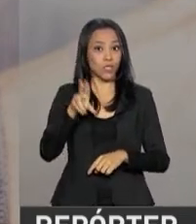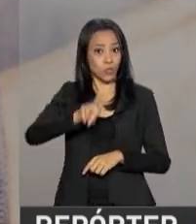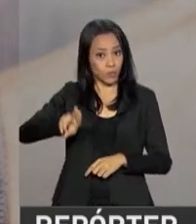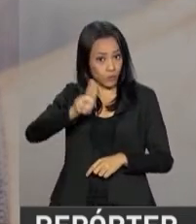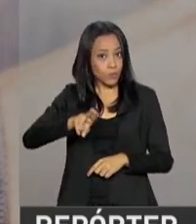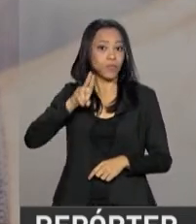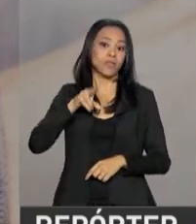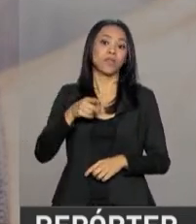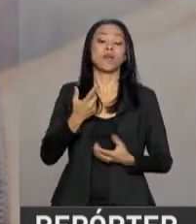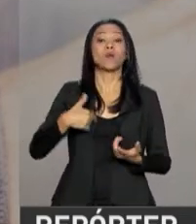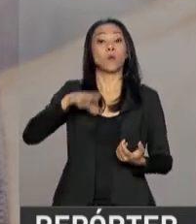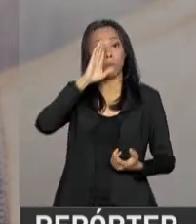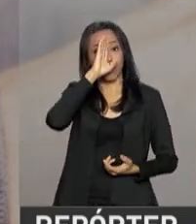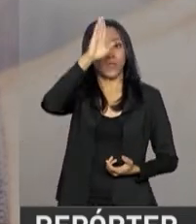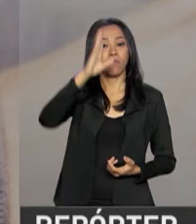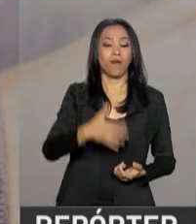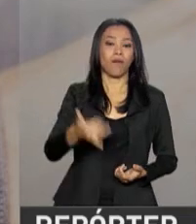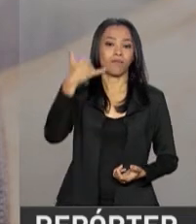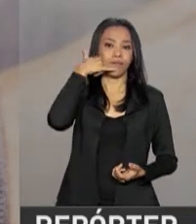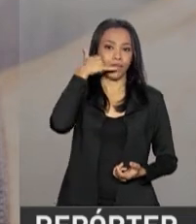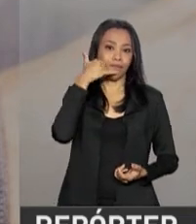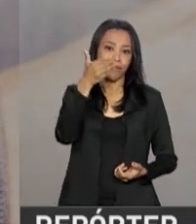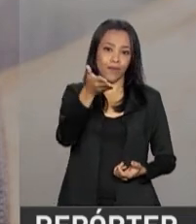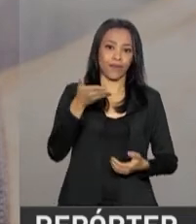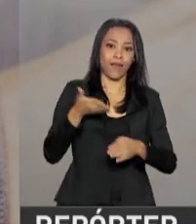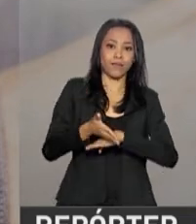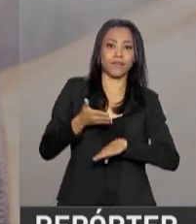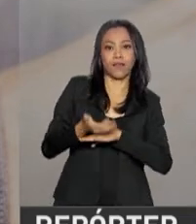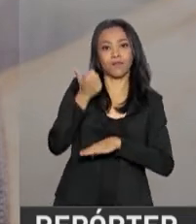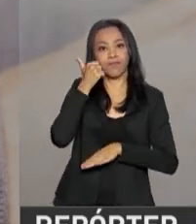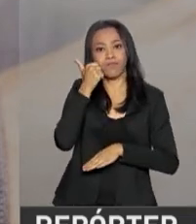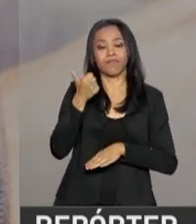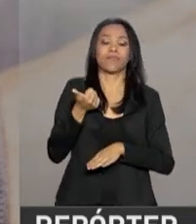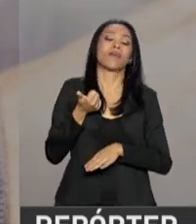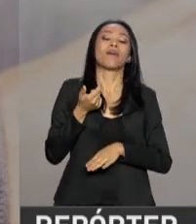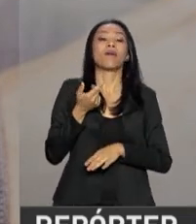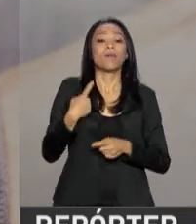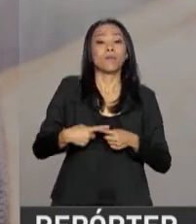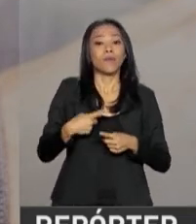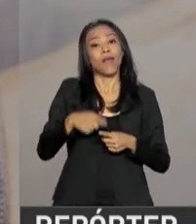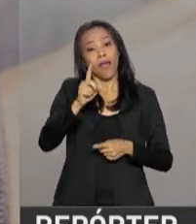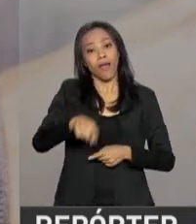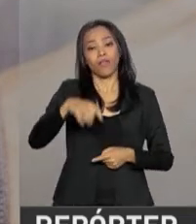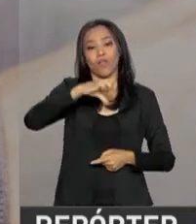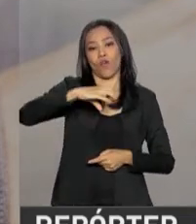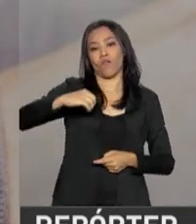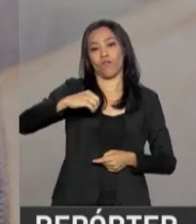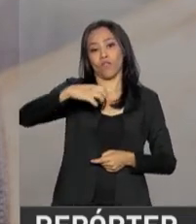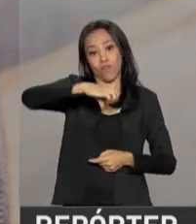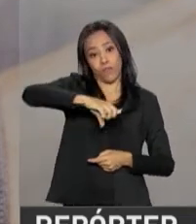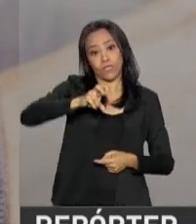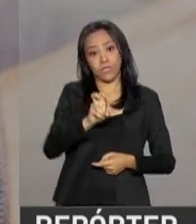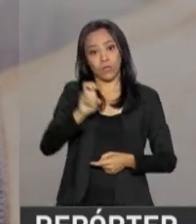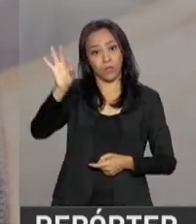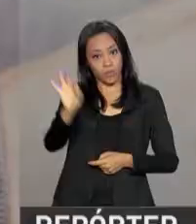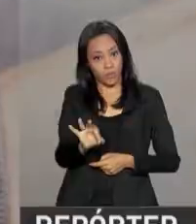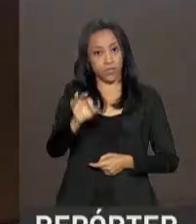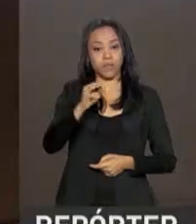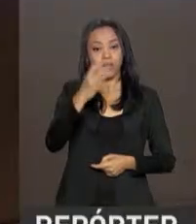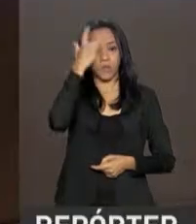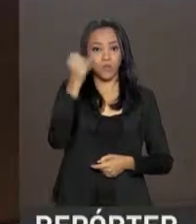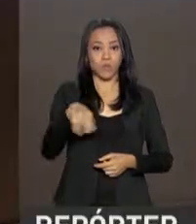celular é a principal ferramenta de acesso à internet no brasil por praticamente 95% dos internautas